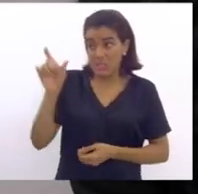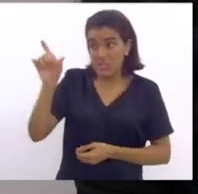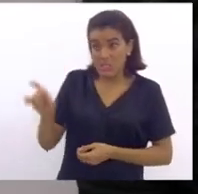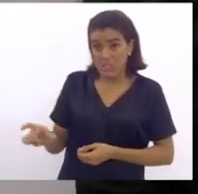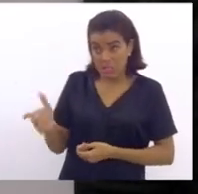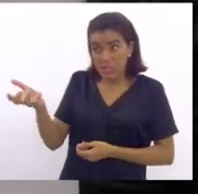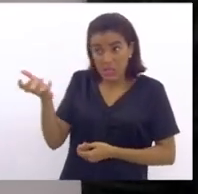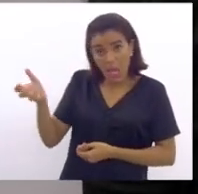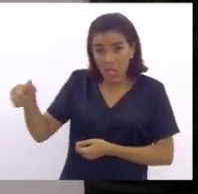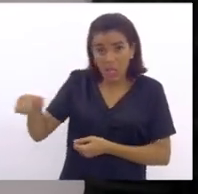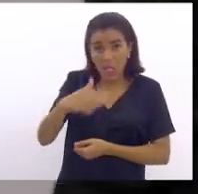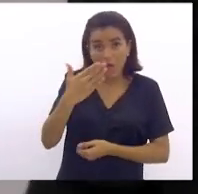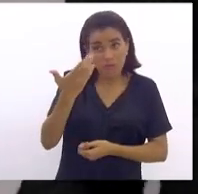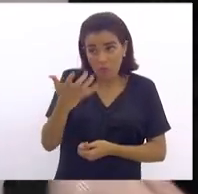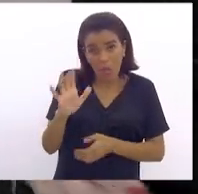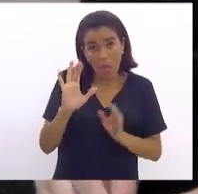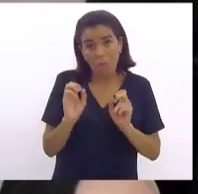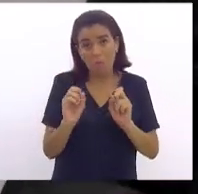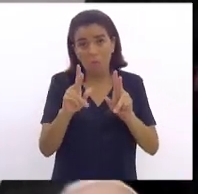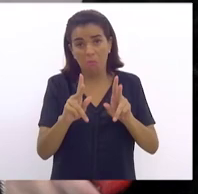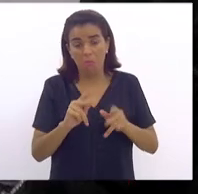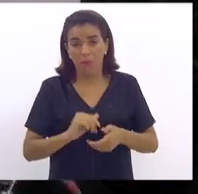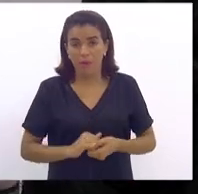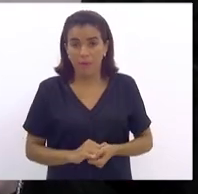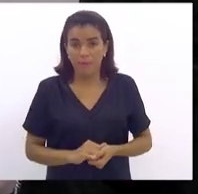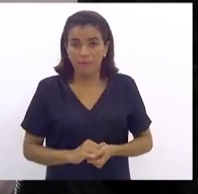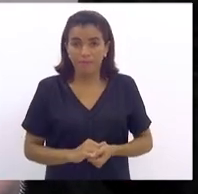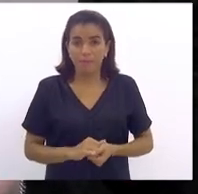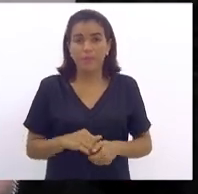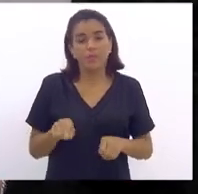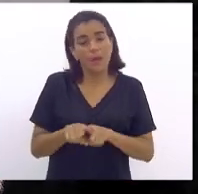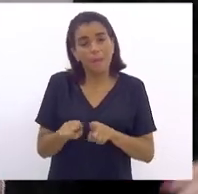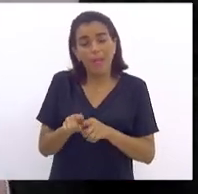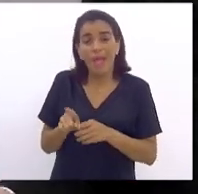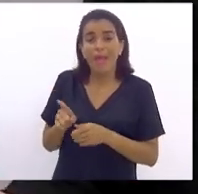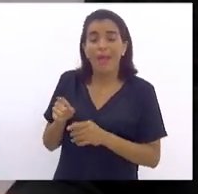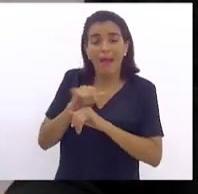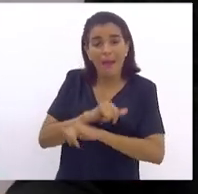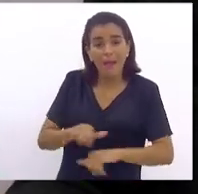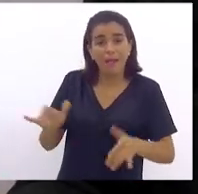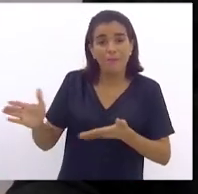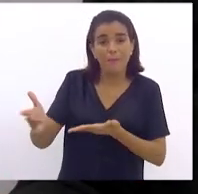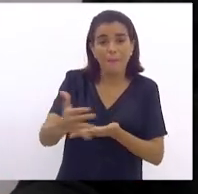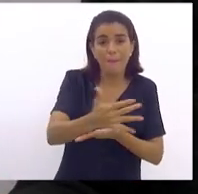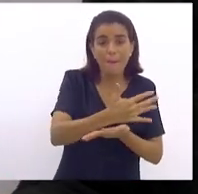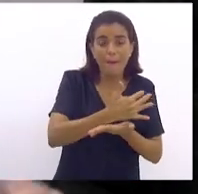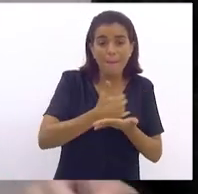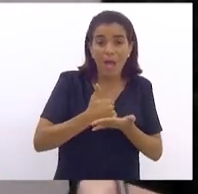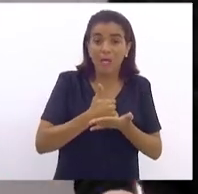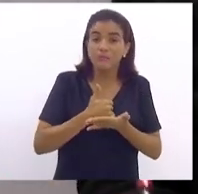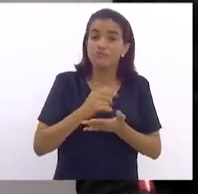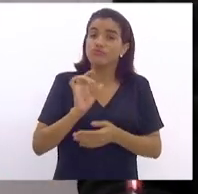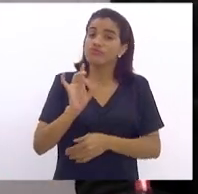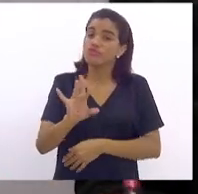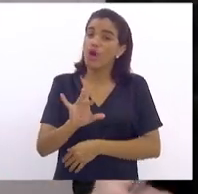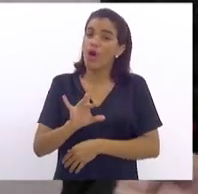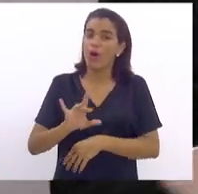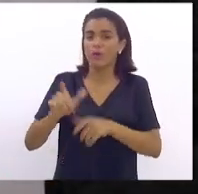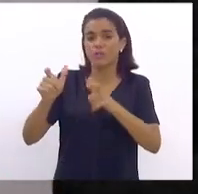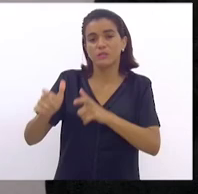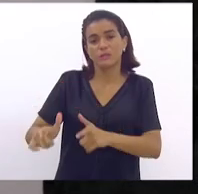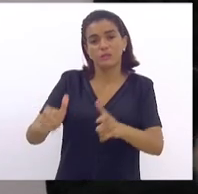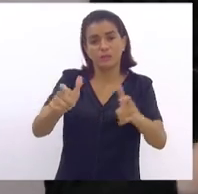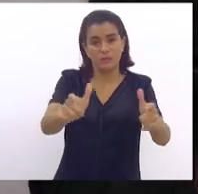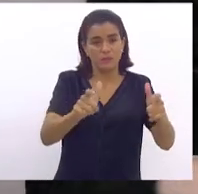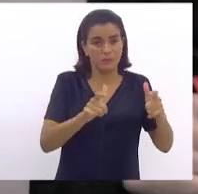quiser. E a campanha arrecadatória destina isso aos equipamentos públicos, né, da